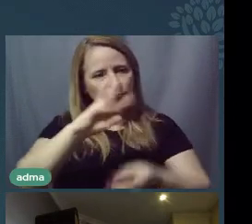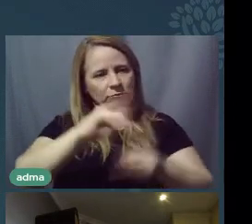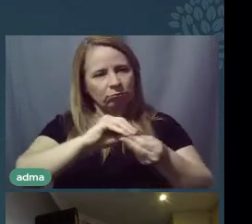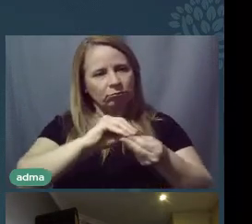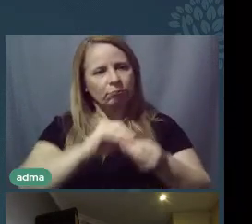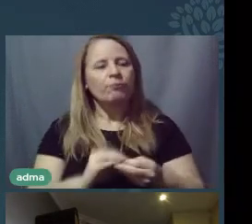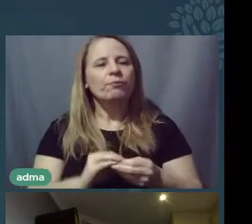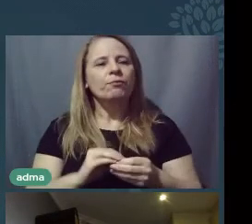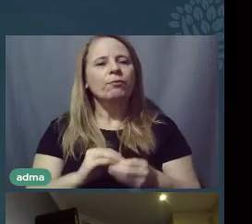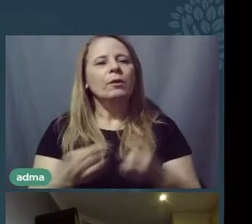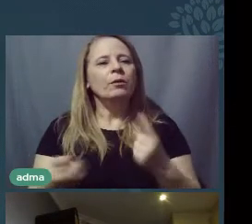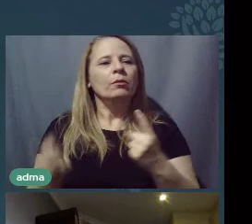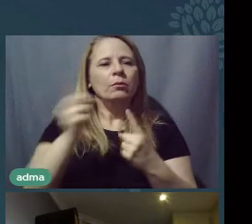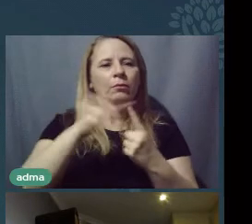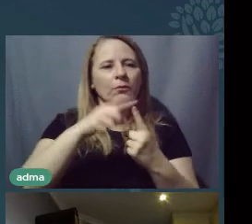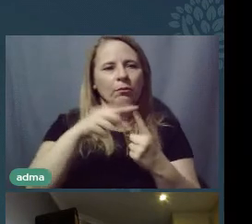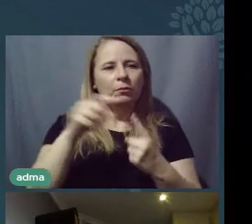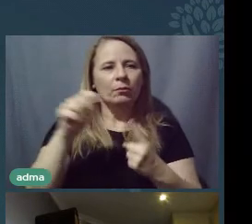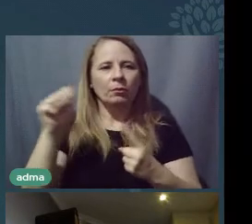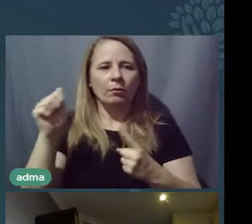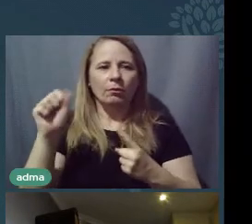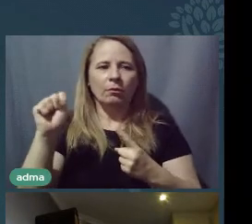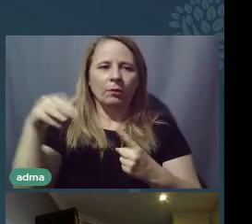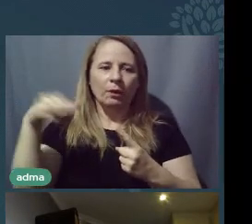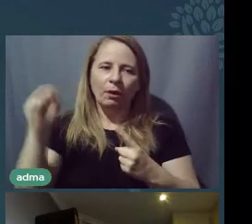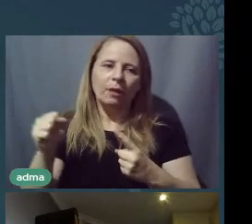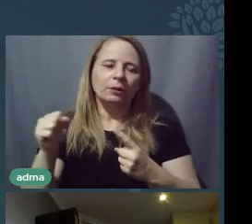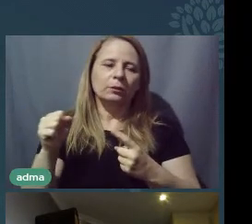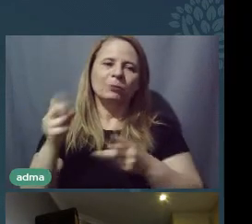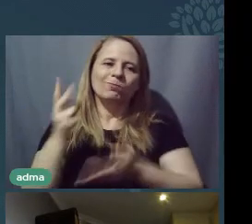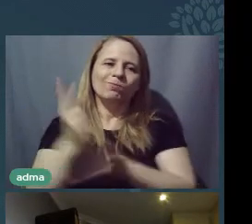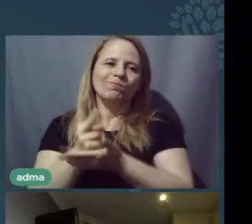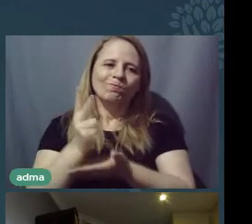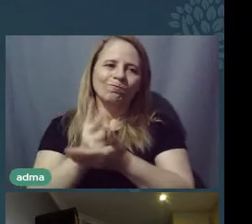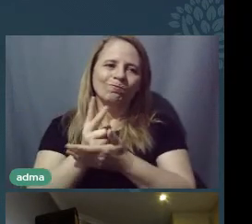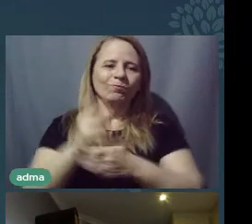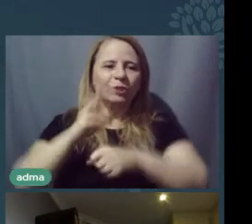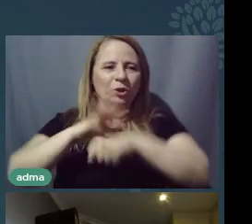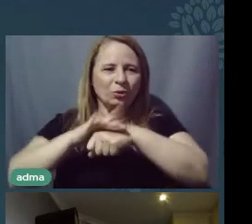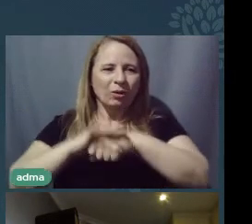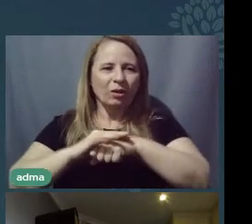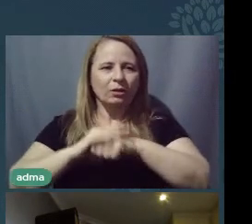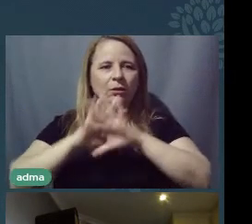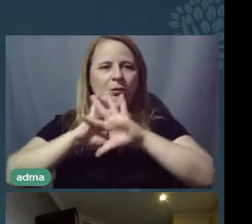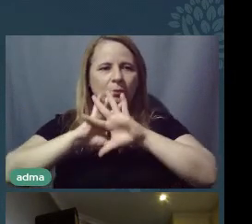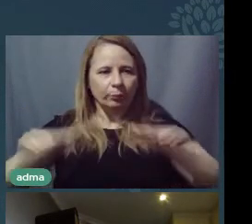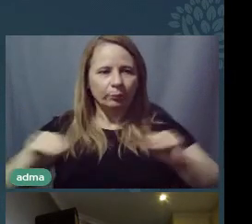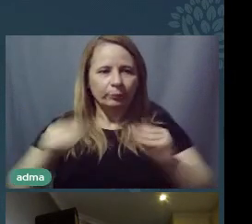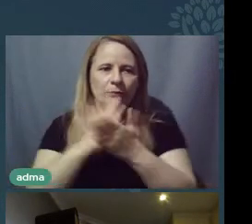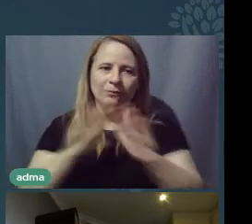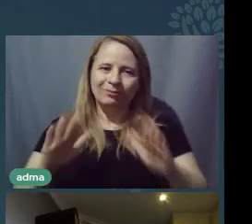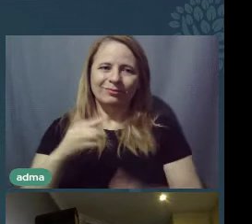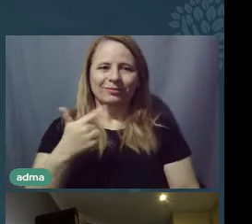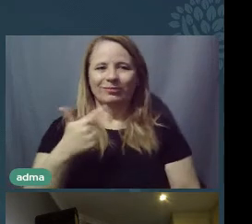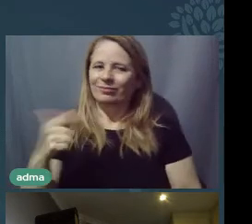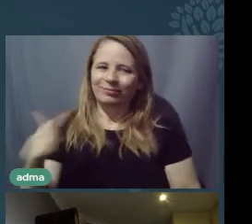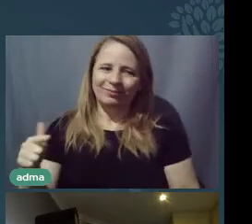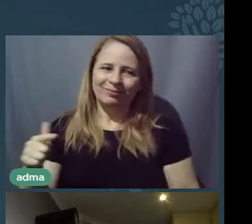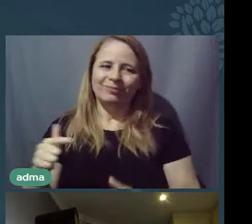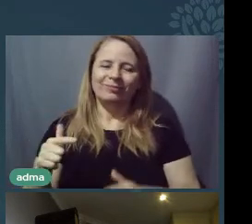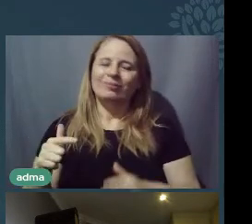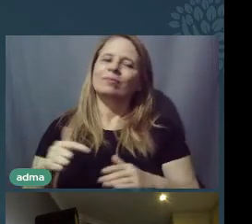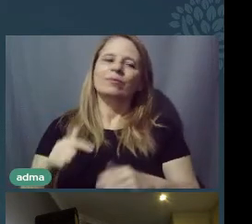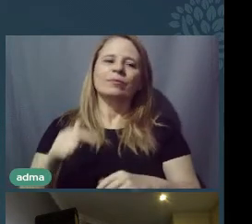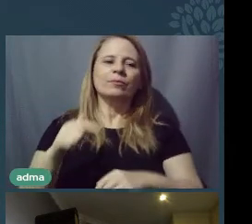Falando um pouquinho sobre a asma, é uma doença crônica, né? De acordo com o GINA de 2020, é uma das